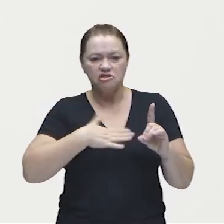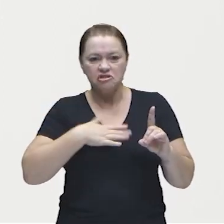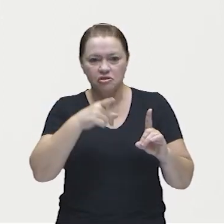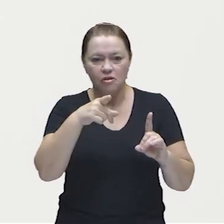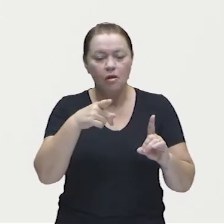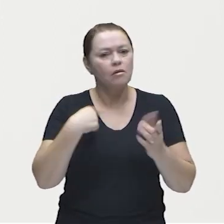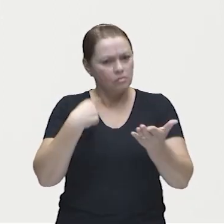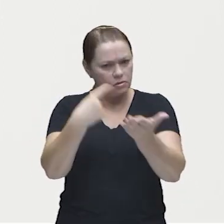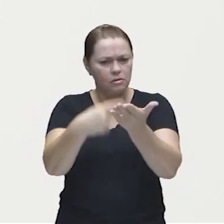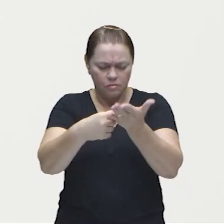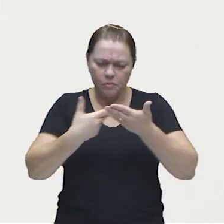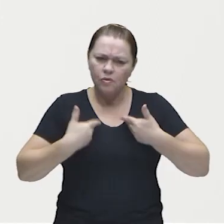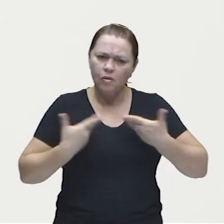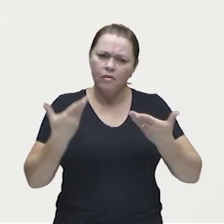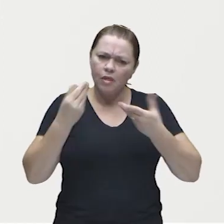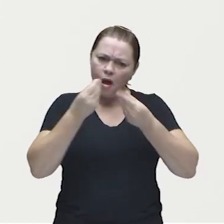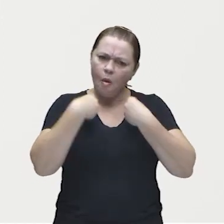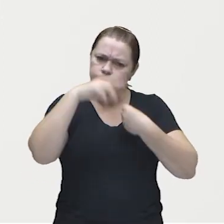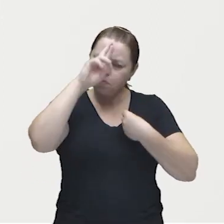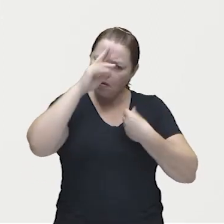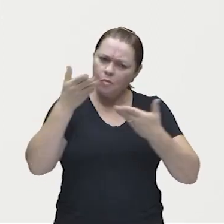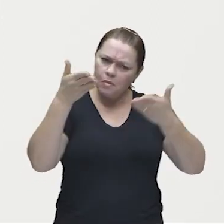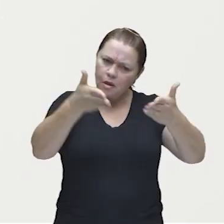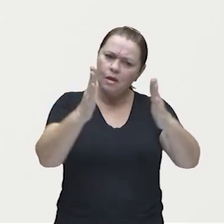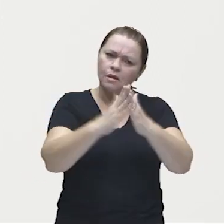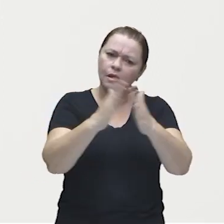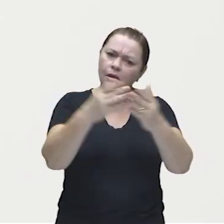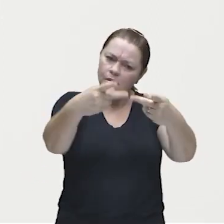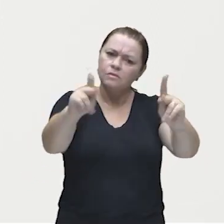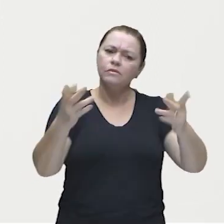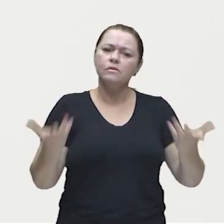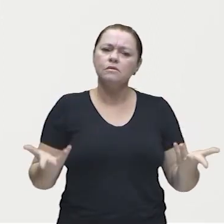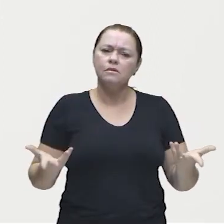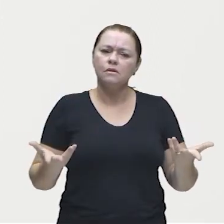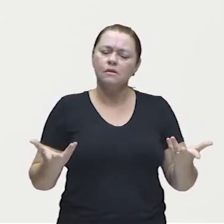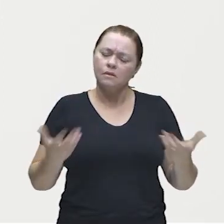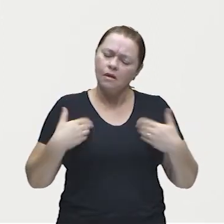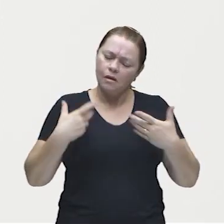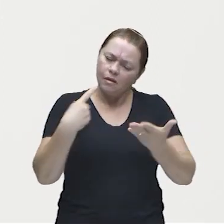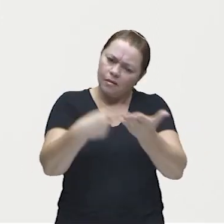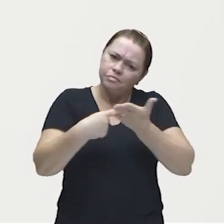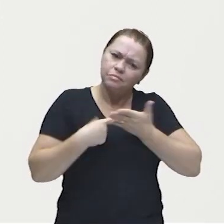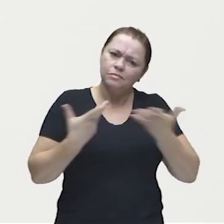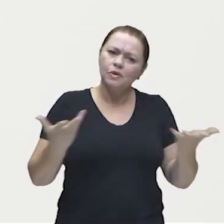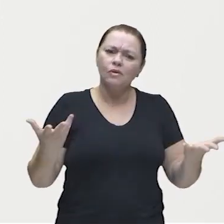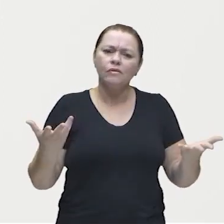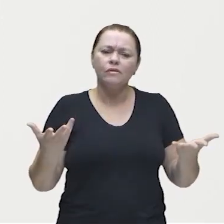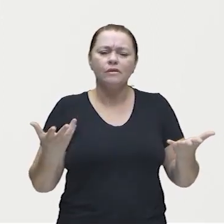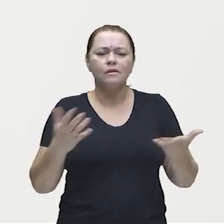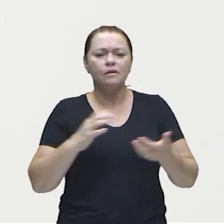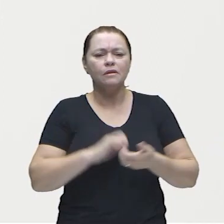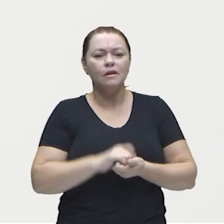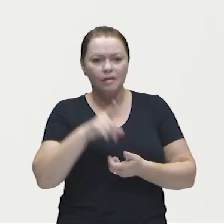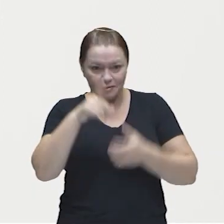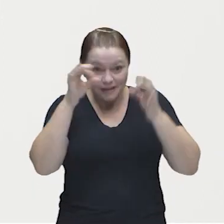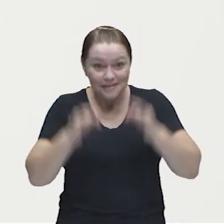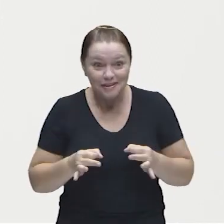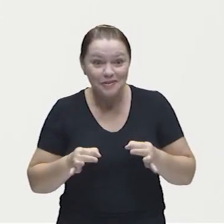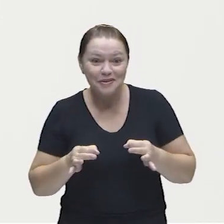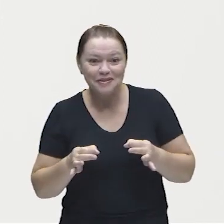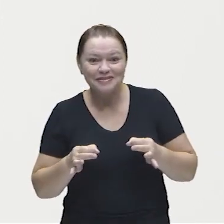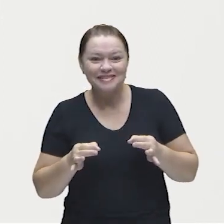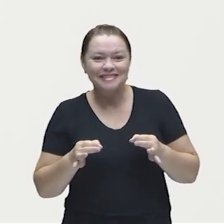casa de vocês, hein? Comer aquele tambaqui assado. Isso mesmo. Tambaqui. Vamos ver se vocês acertaram?